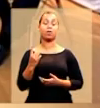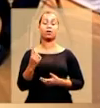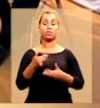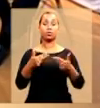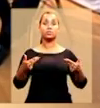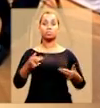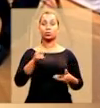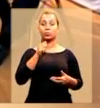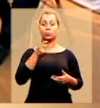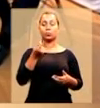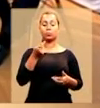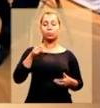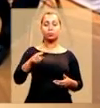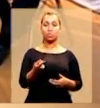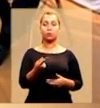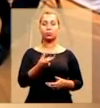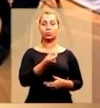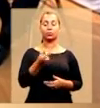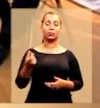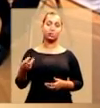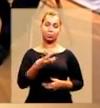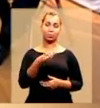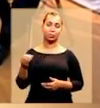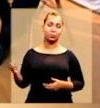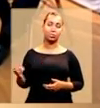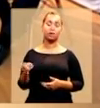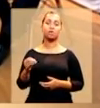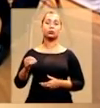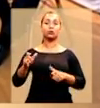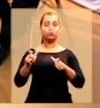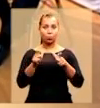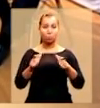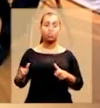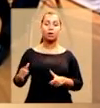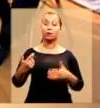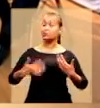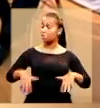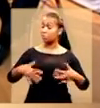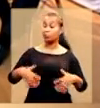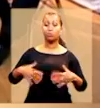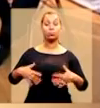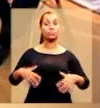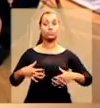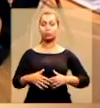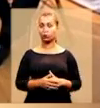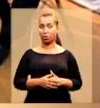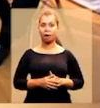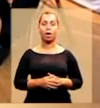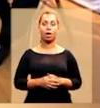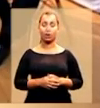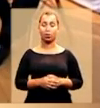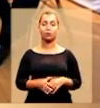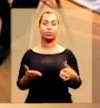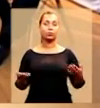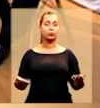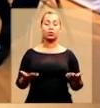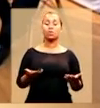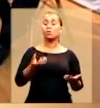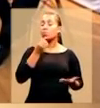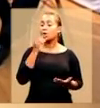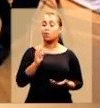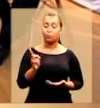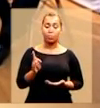com um espetáculo que custa 1.000 para ocupar 300 lugares, vai ter que custar muito caro a entrada. Aí isso